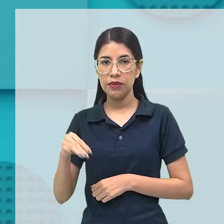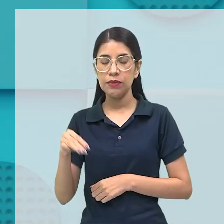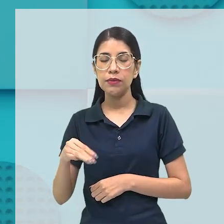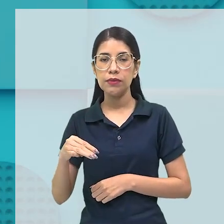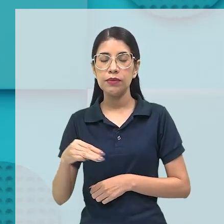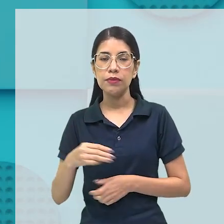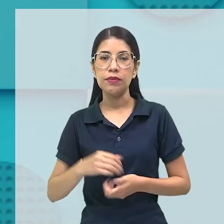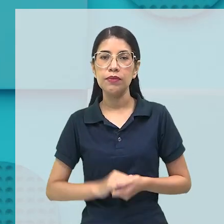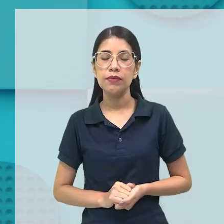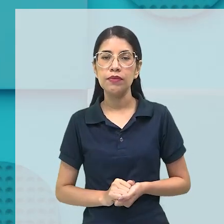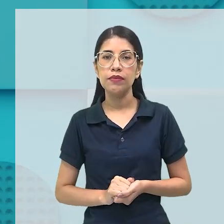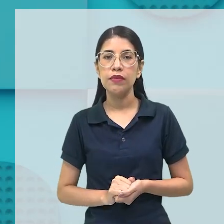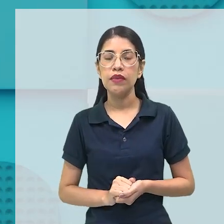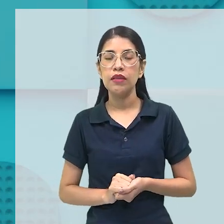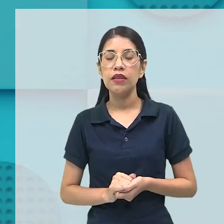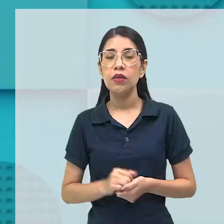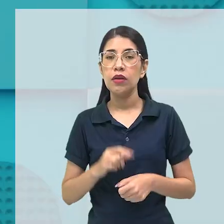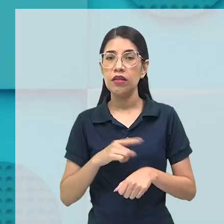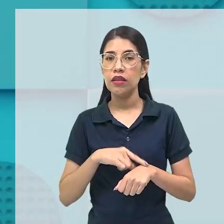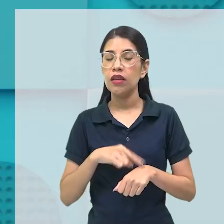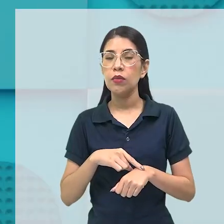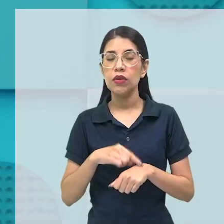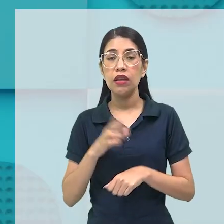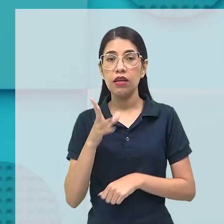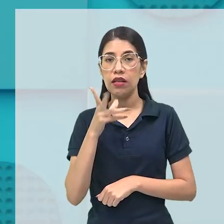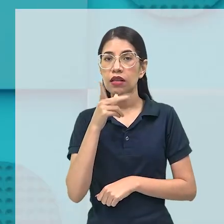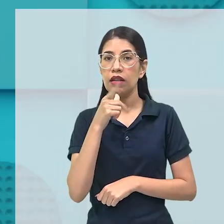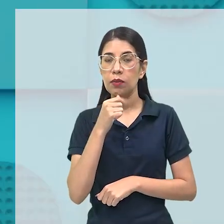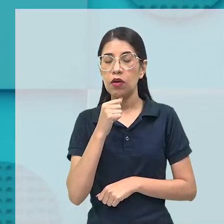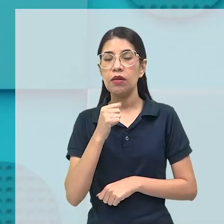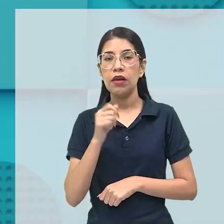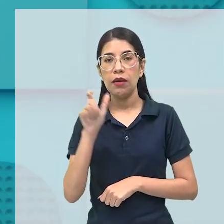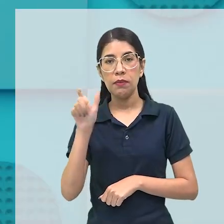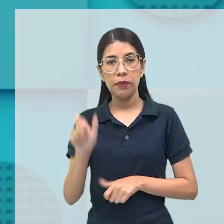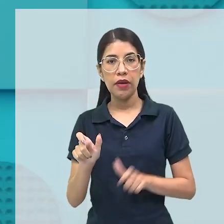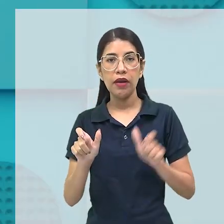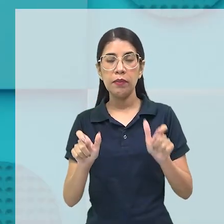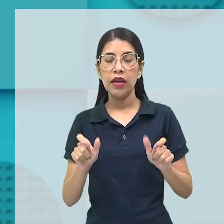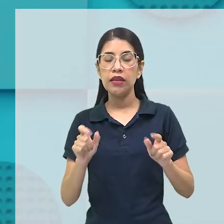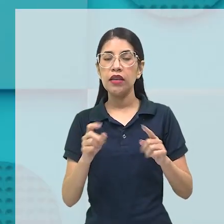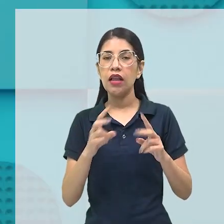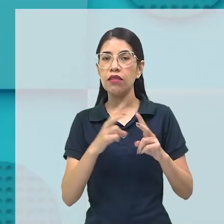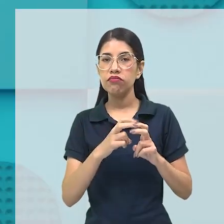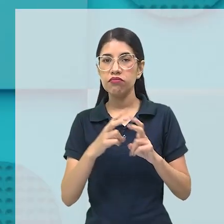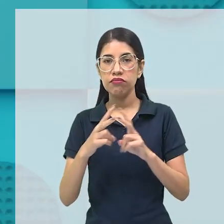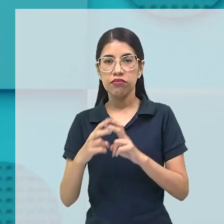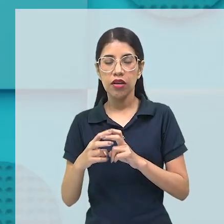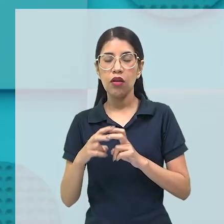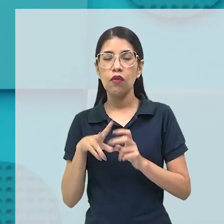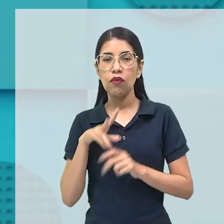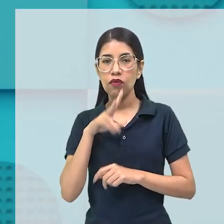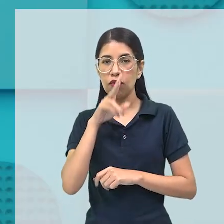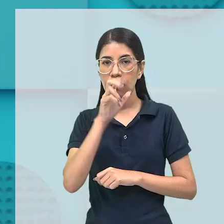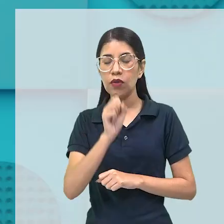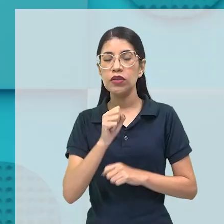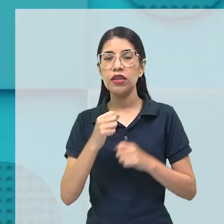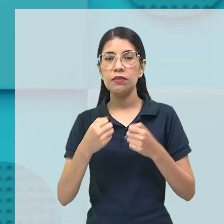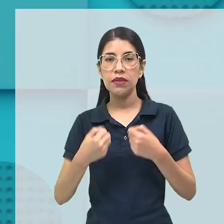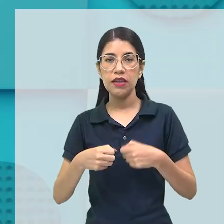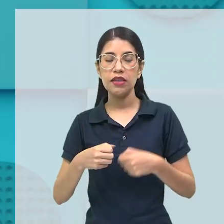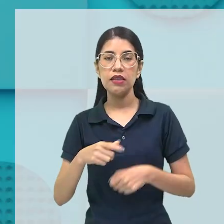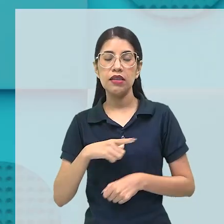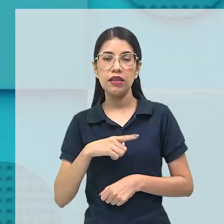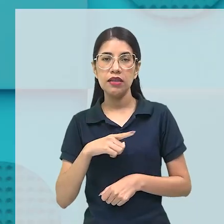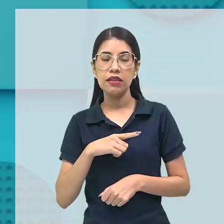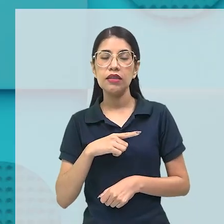3 minutos é muito tempo, gente, para quem está ali lutando, fazendo muita força, né? Porque eles